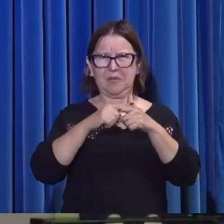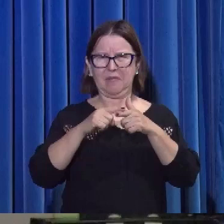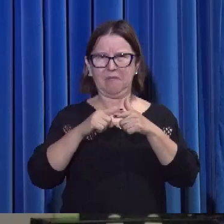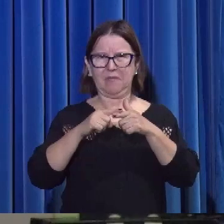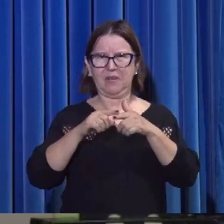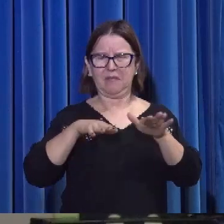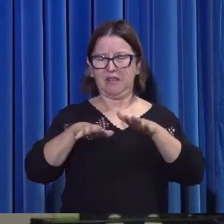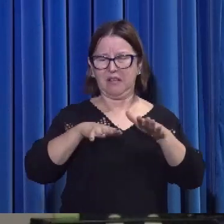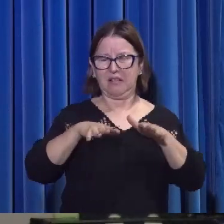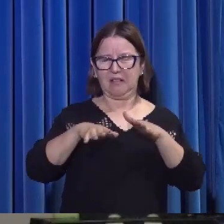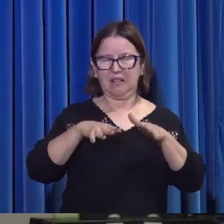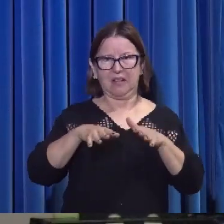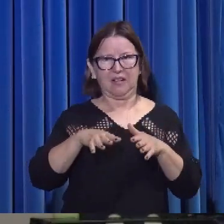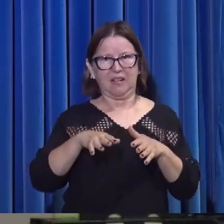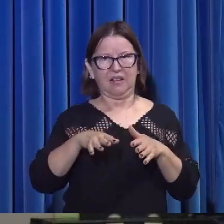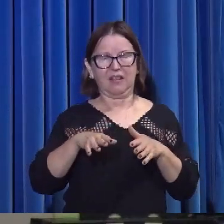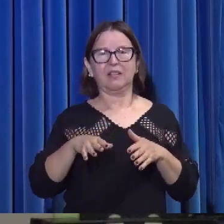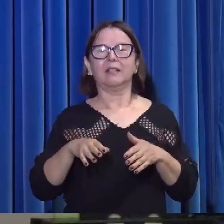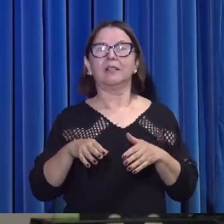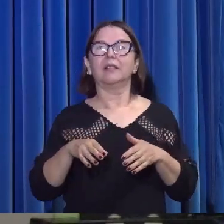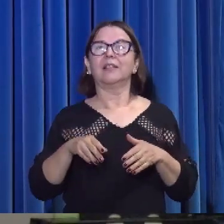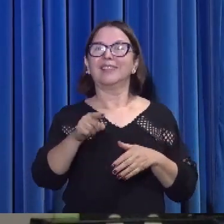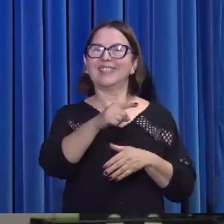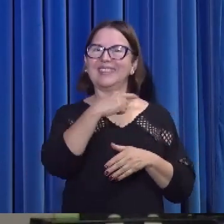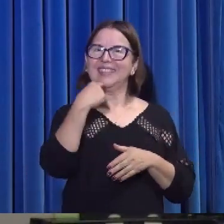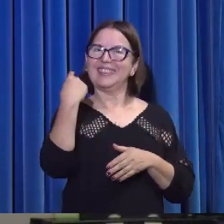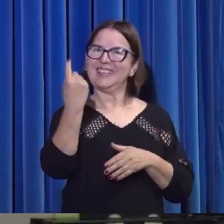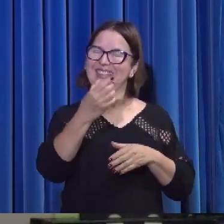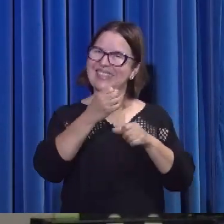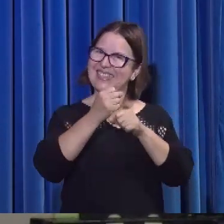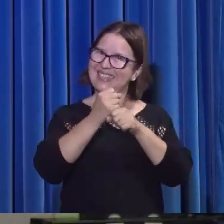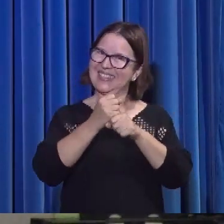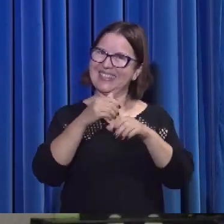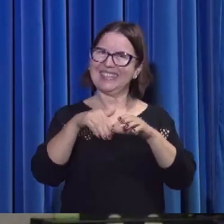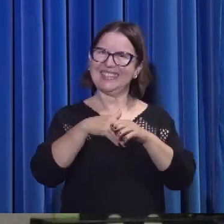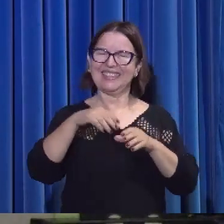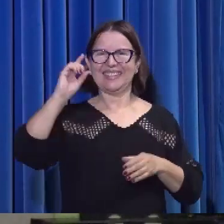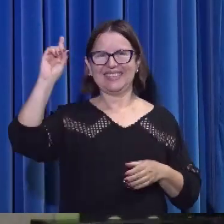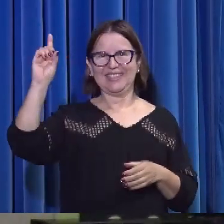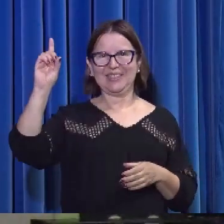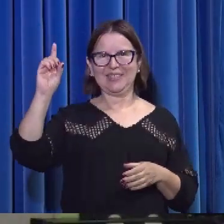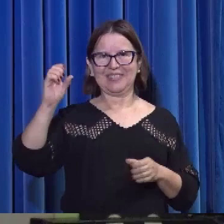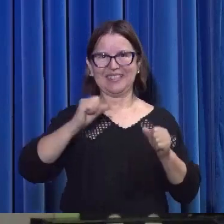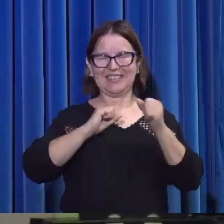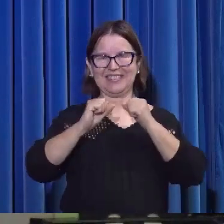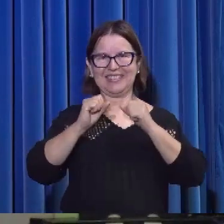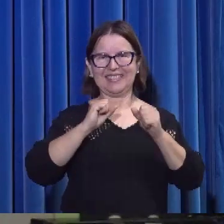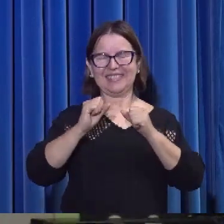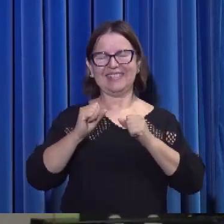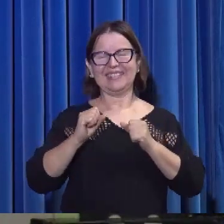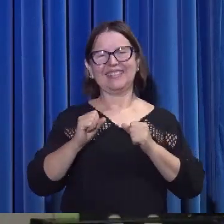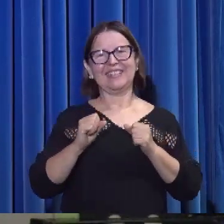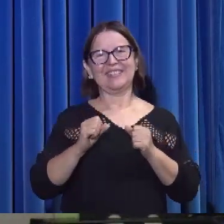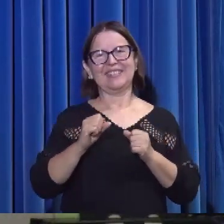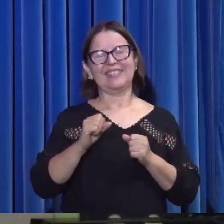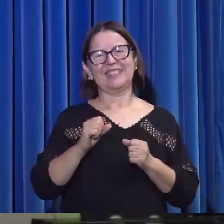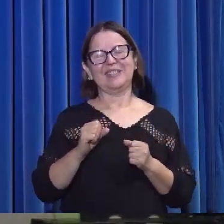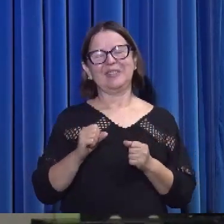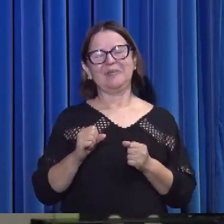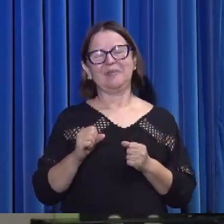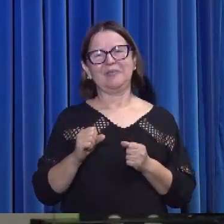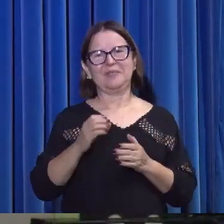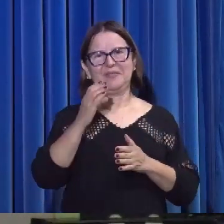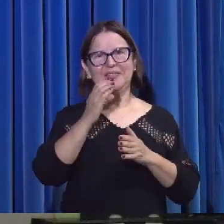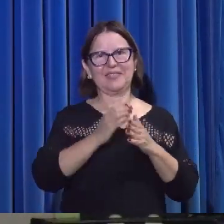Estamos seguros em Deus. Vamos ler juntos o Salmo, o que o salmista diz no